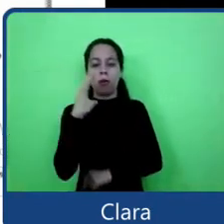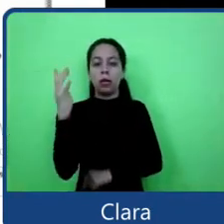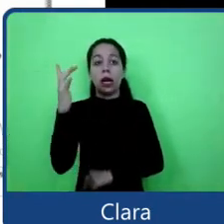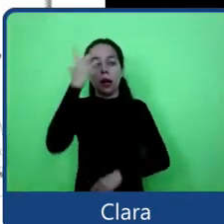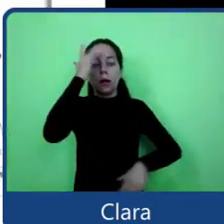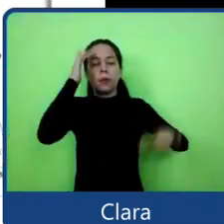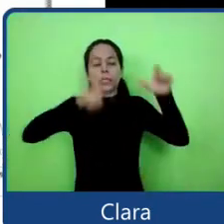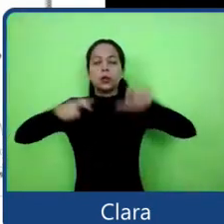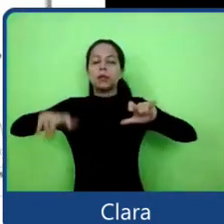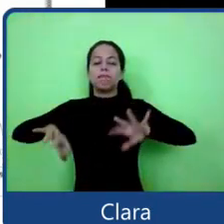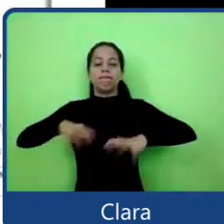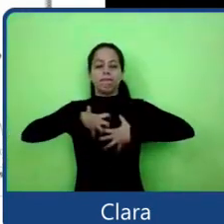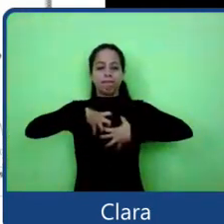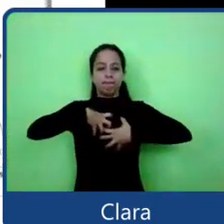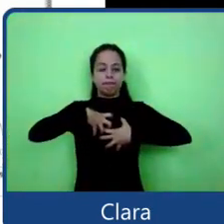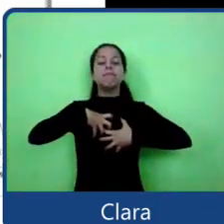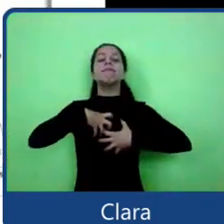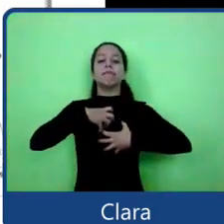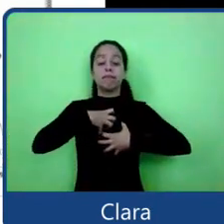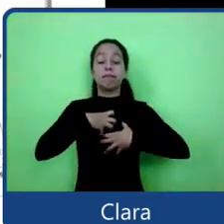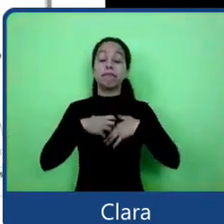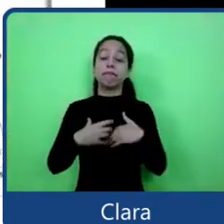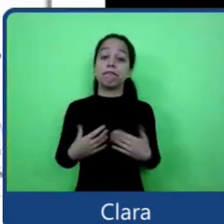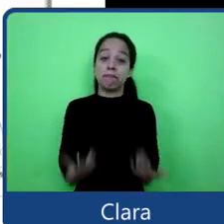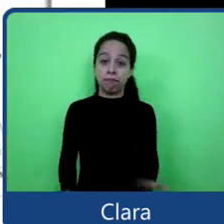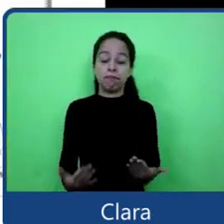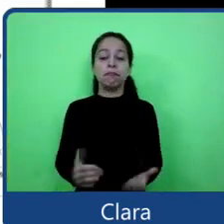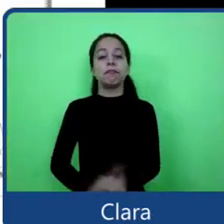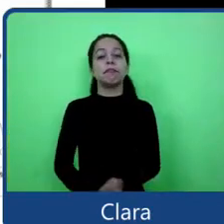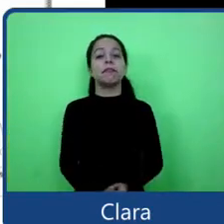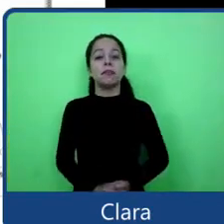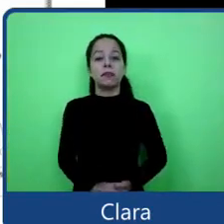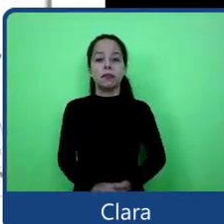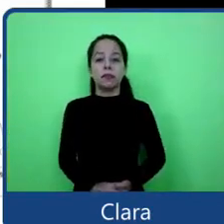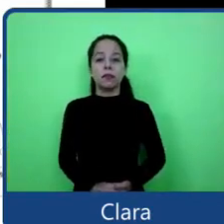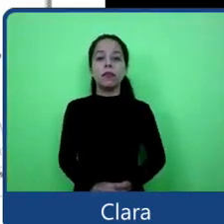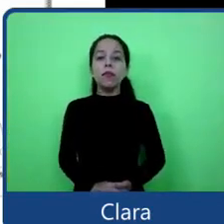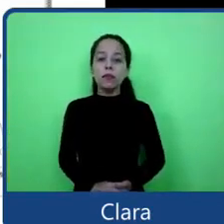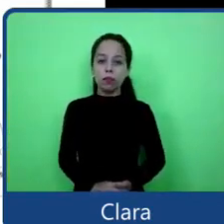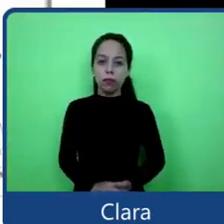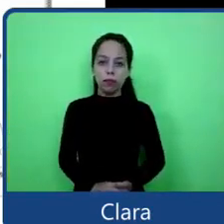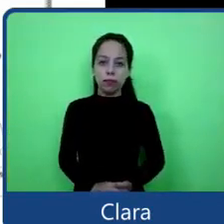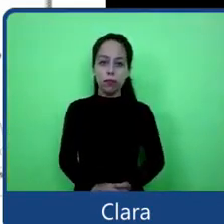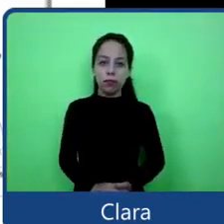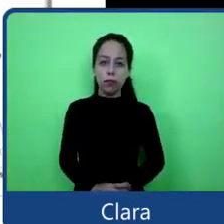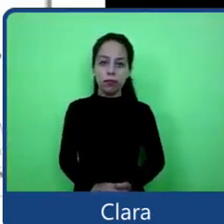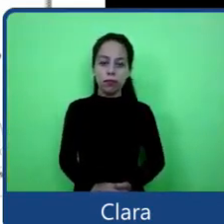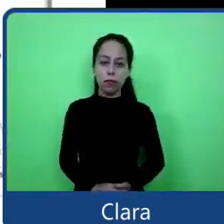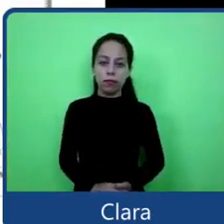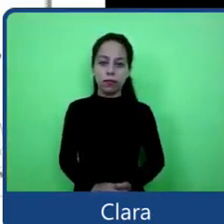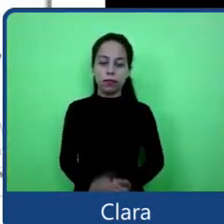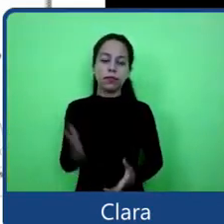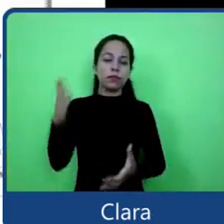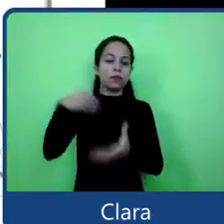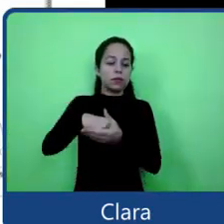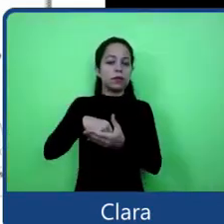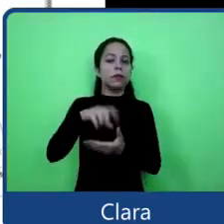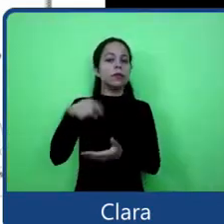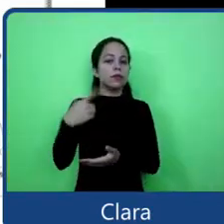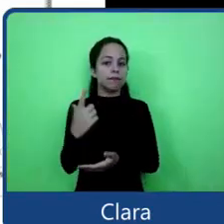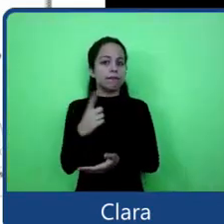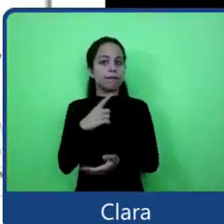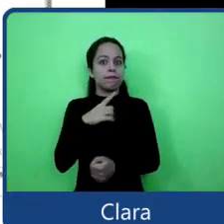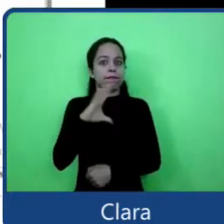né? Então, a gente tem esse impacto, né? E ao mesmo tempo as cidades